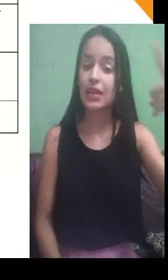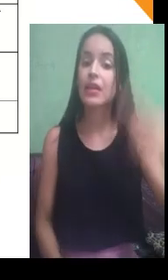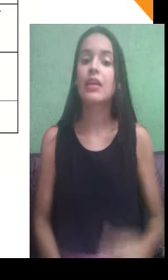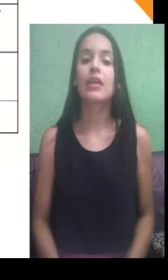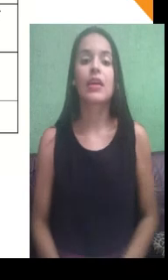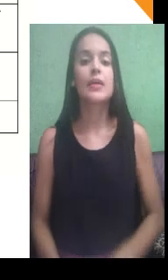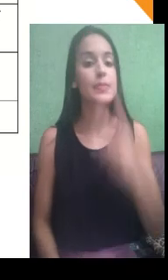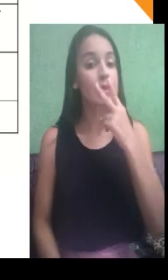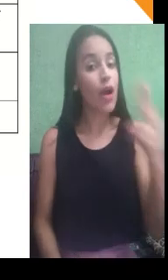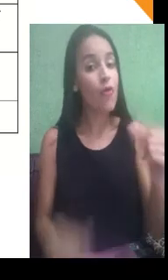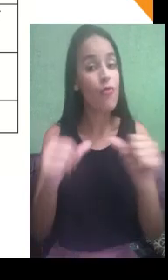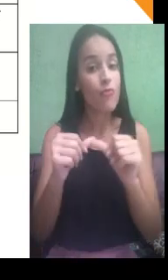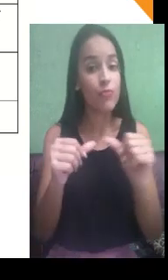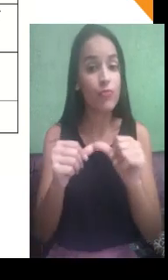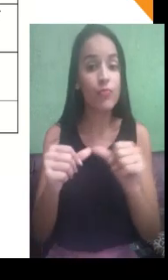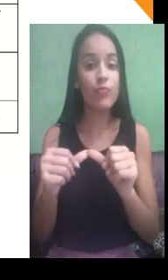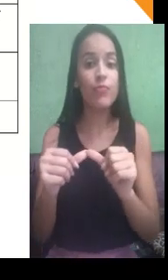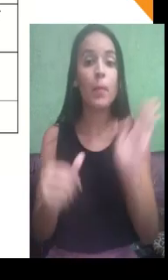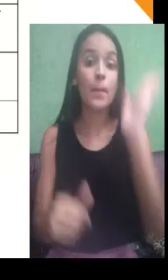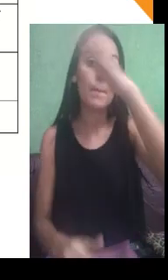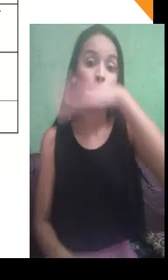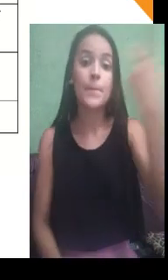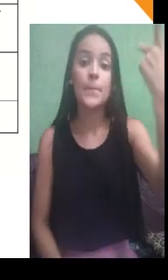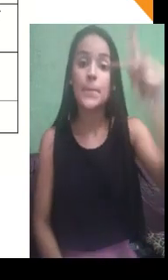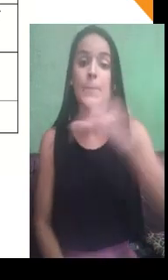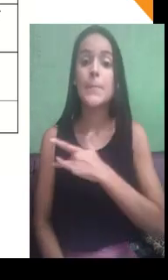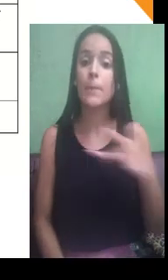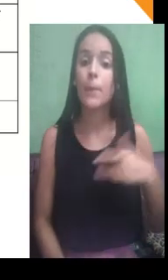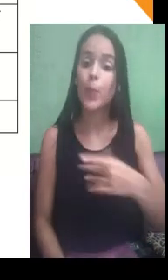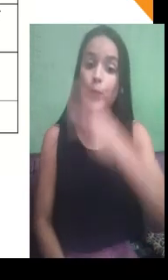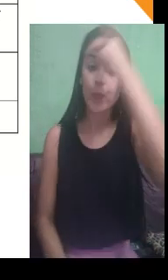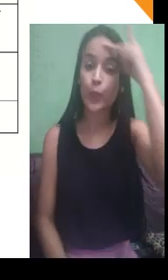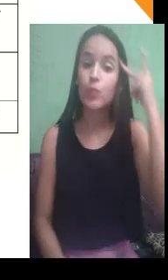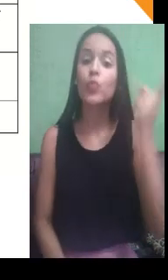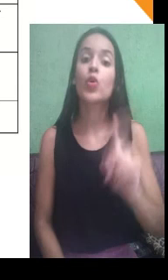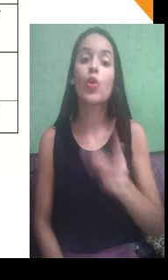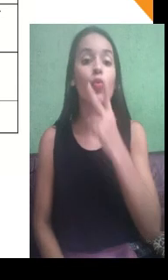proibitiva, contrária ao cigarro em lugares públicos, existe alguém que tenha uma posição